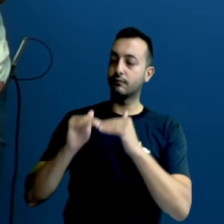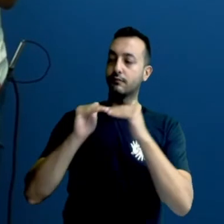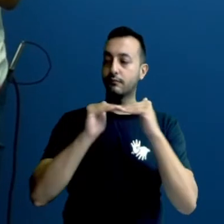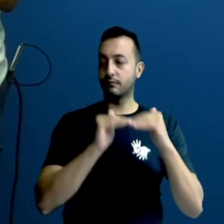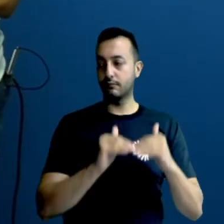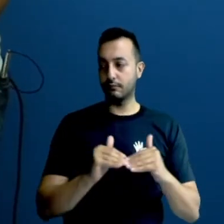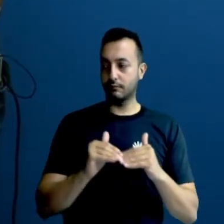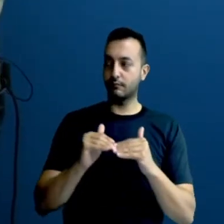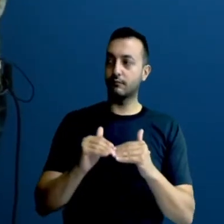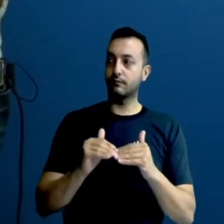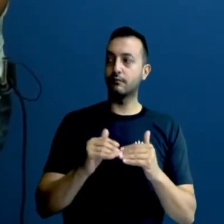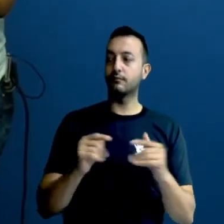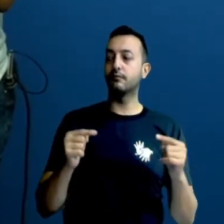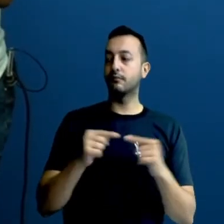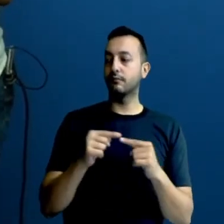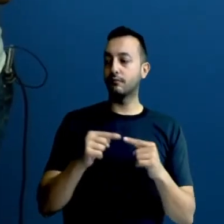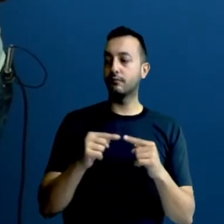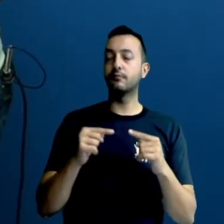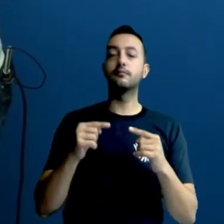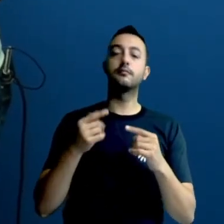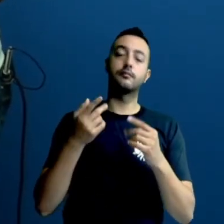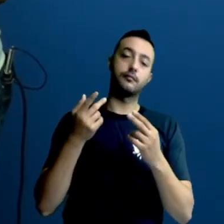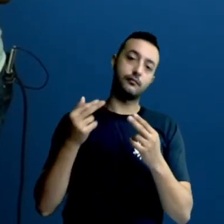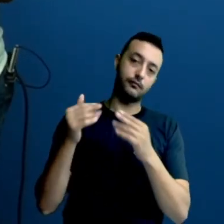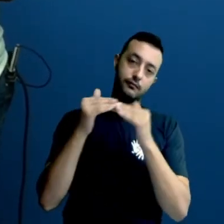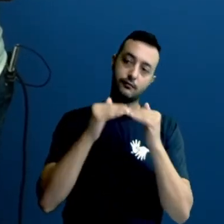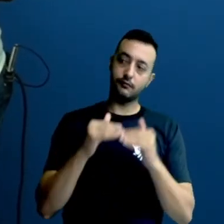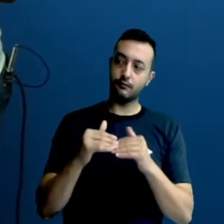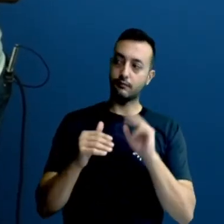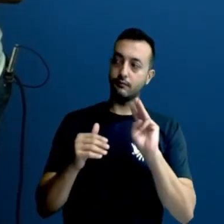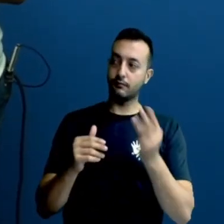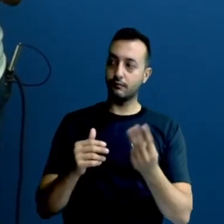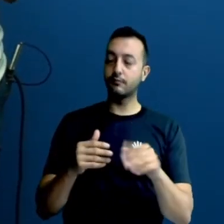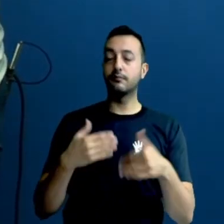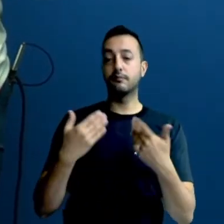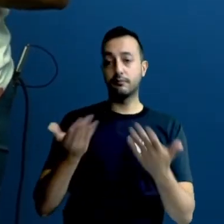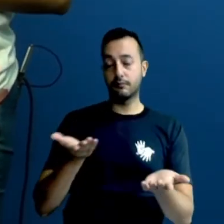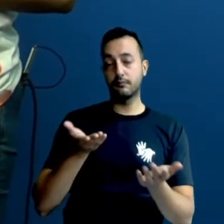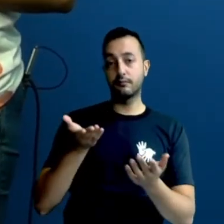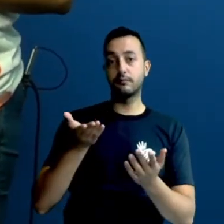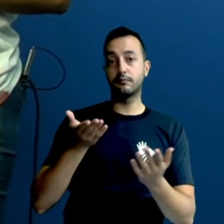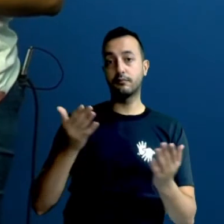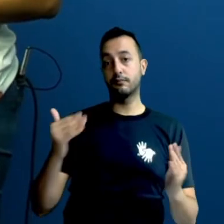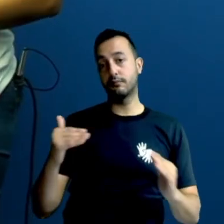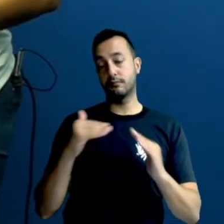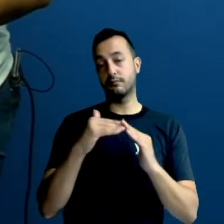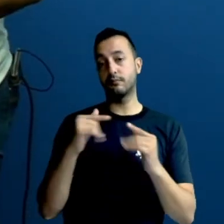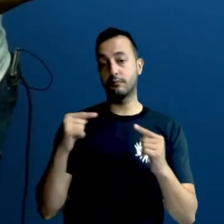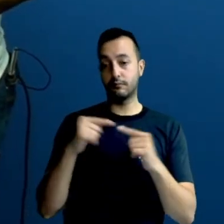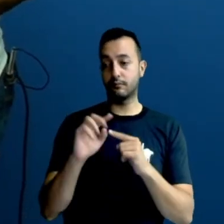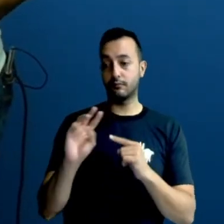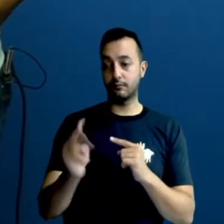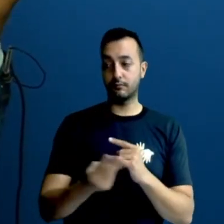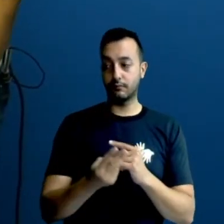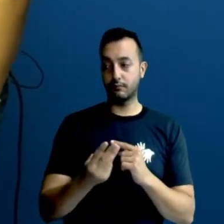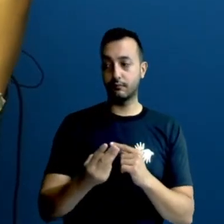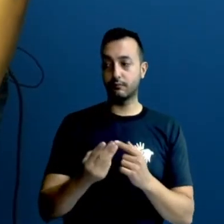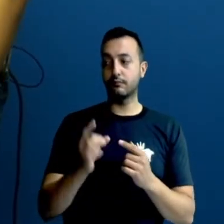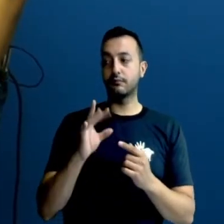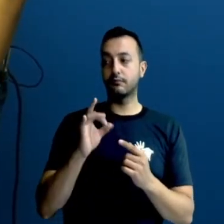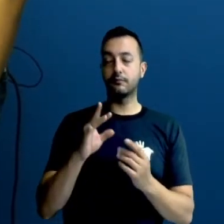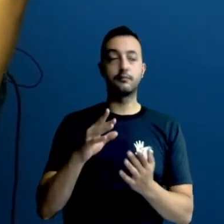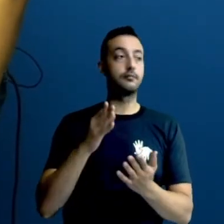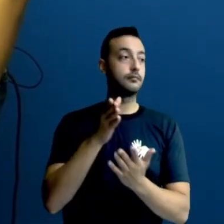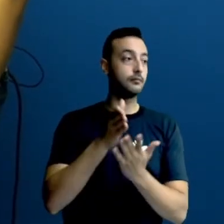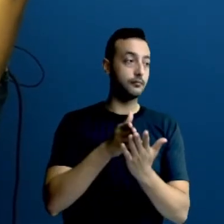que está nos 3 hexágonos. Qual dos vértices daqui faz parte dos 3? Só esse do meio,